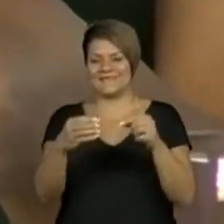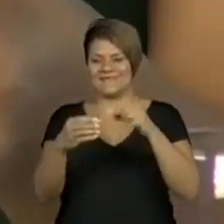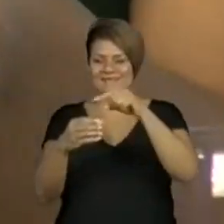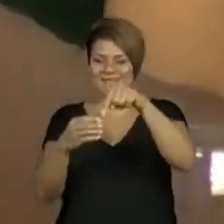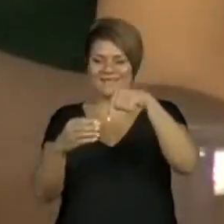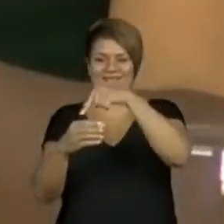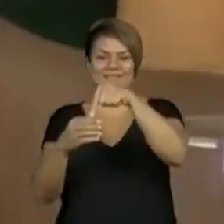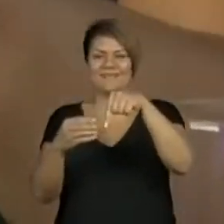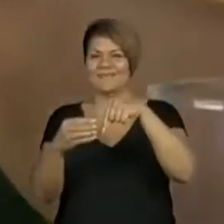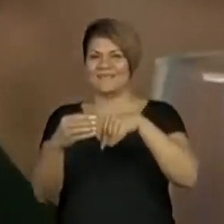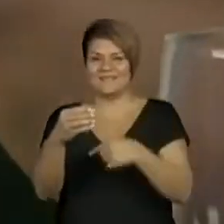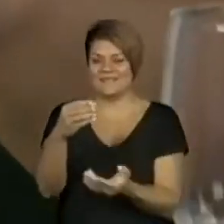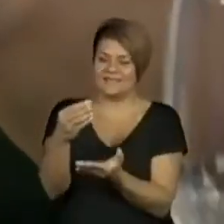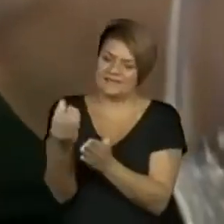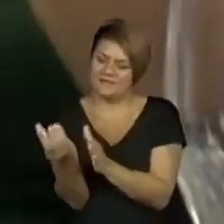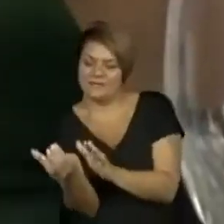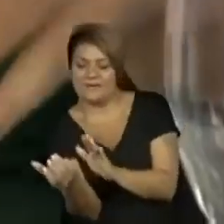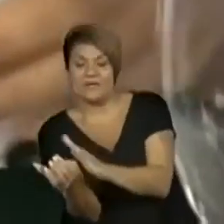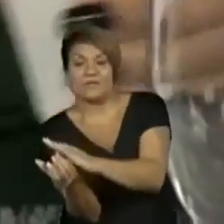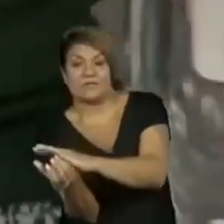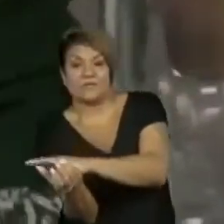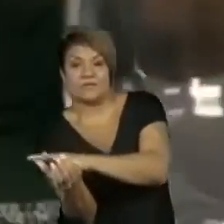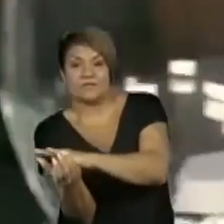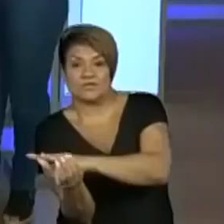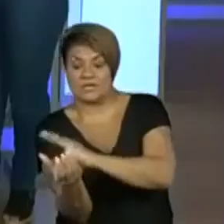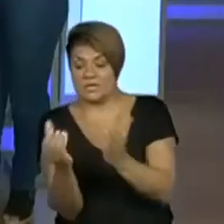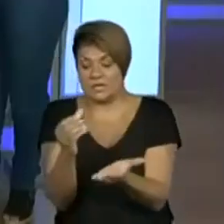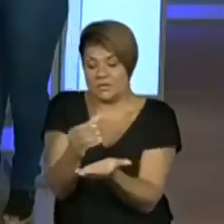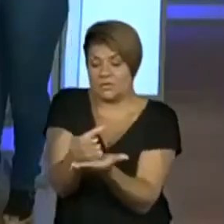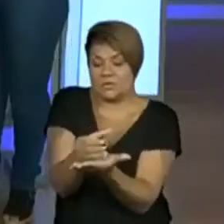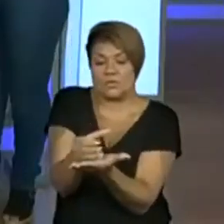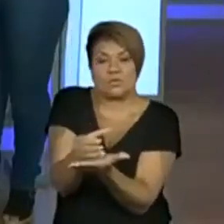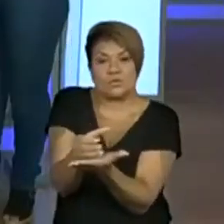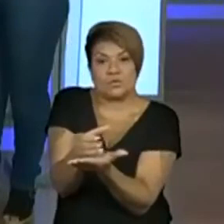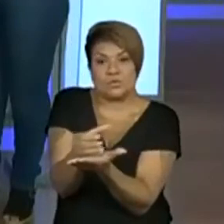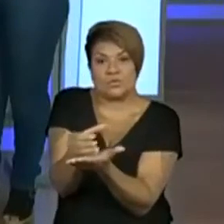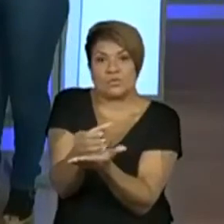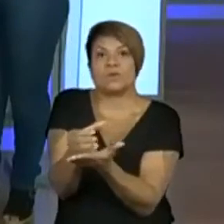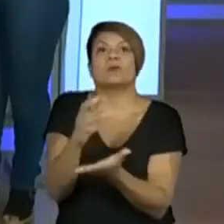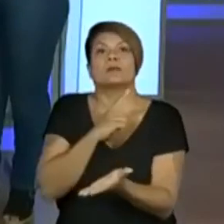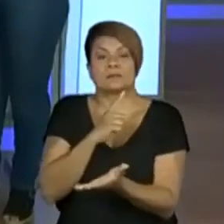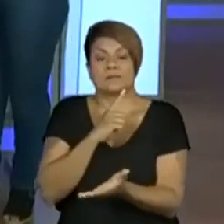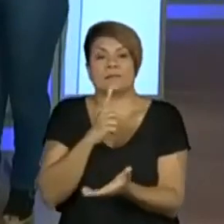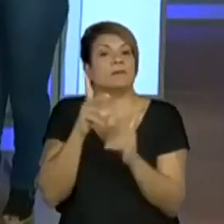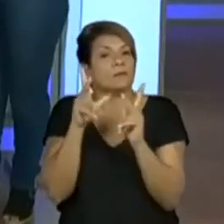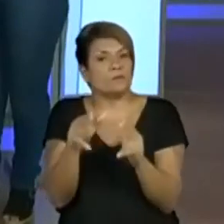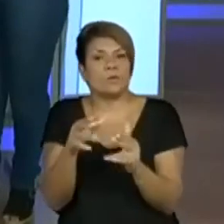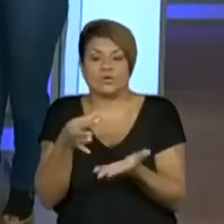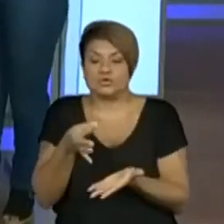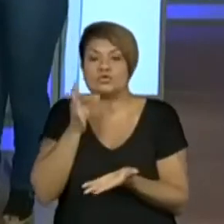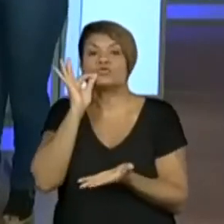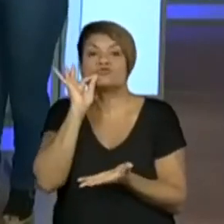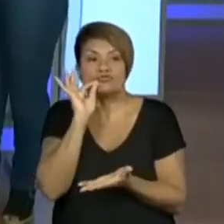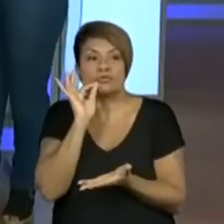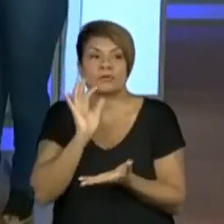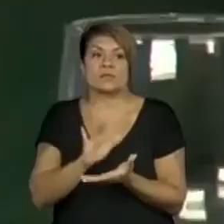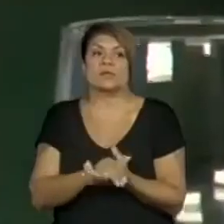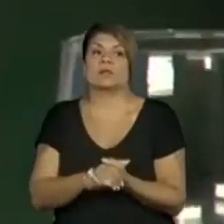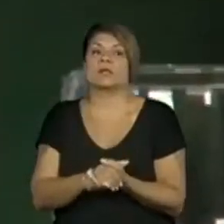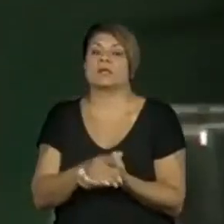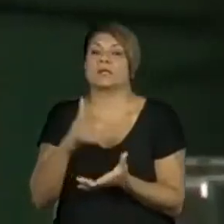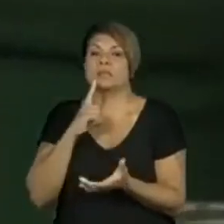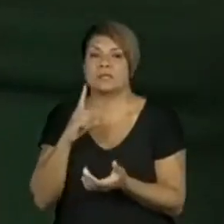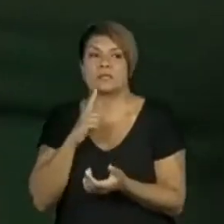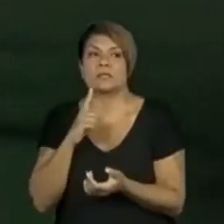cima ele é aberto em baixo fechado né a mesma característica aqui na xícara não é Ó